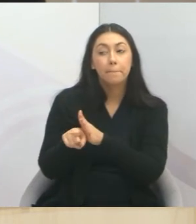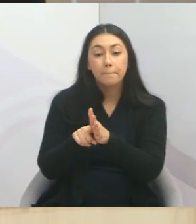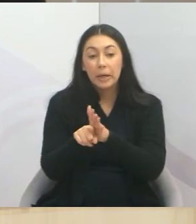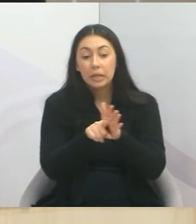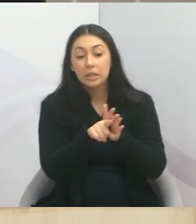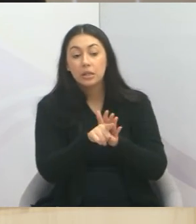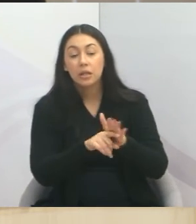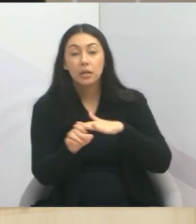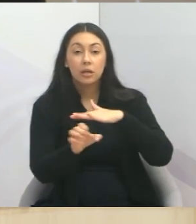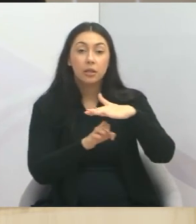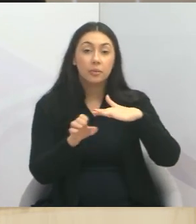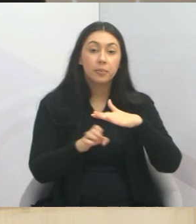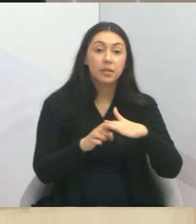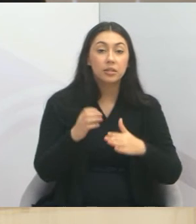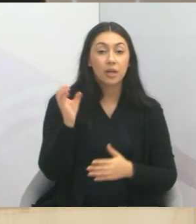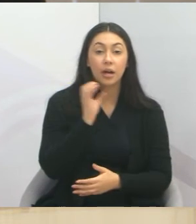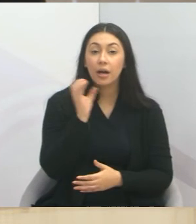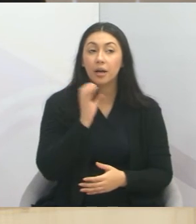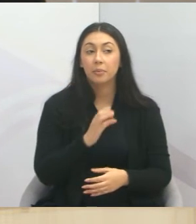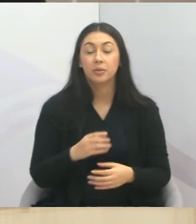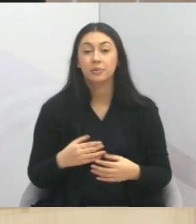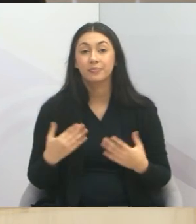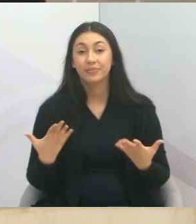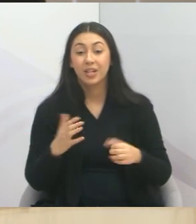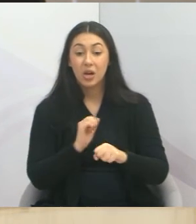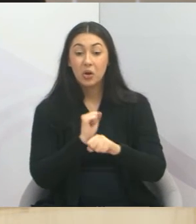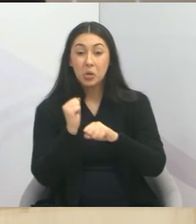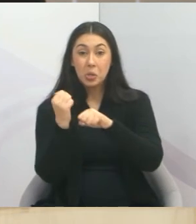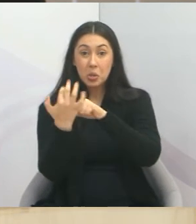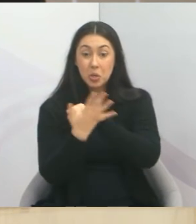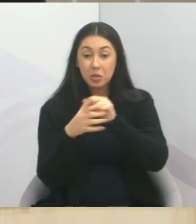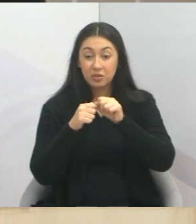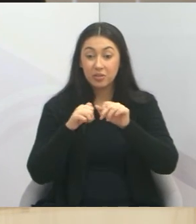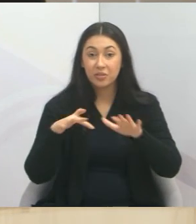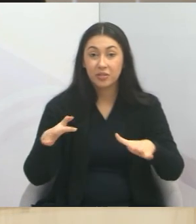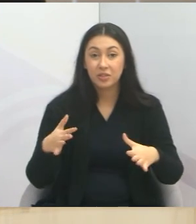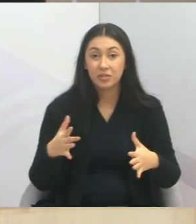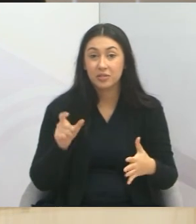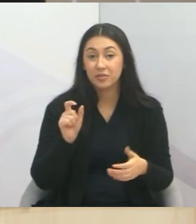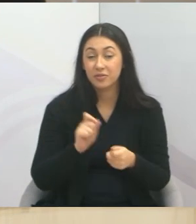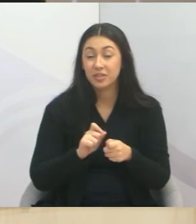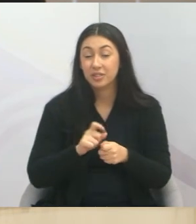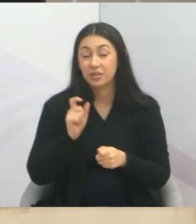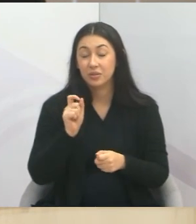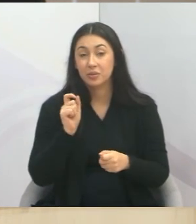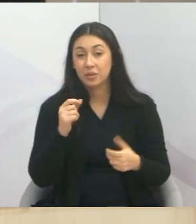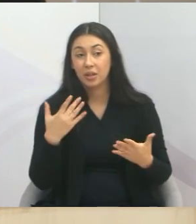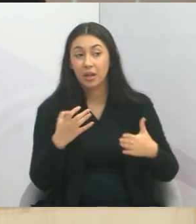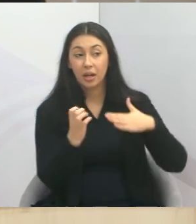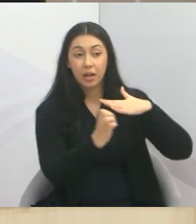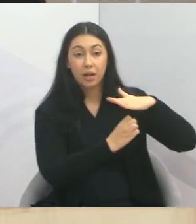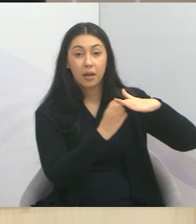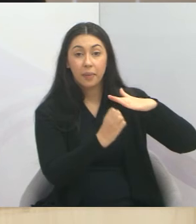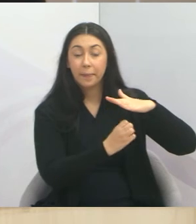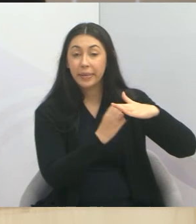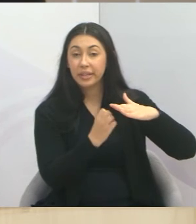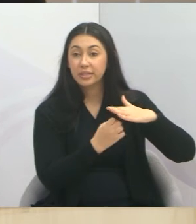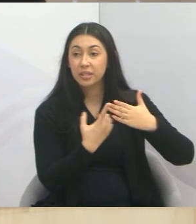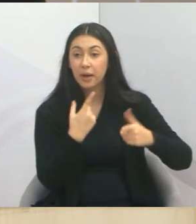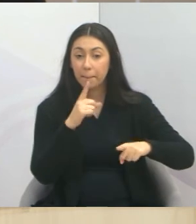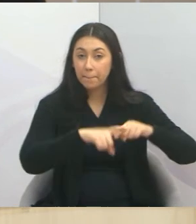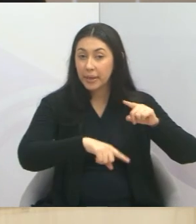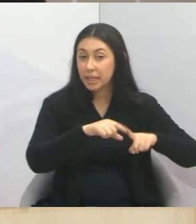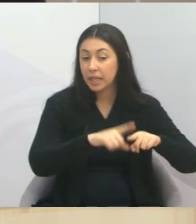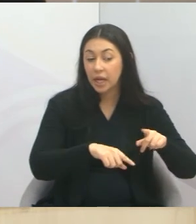para tentar agilizar então a situação do convite está fazendo com que tá é as empresas não tem